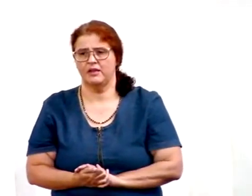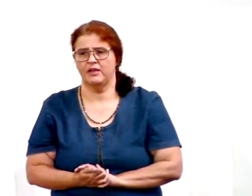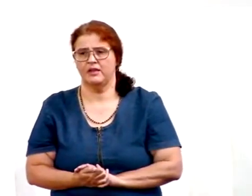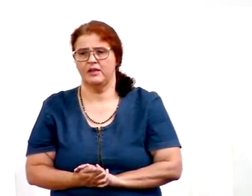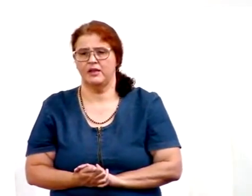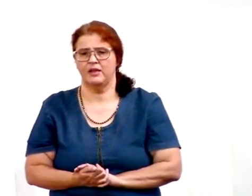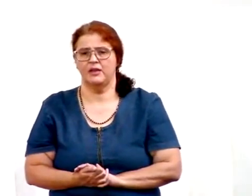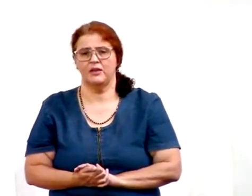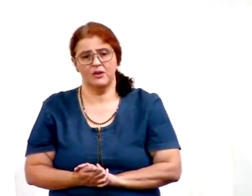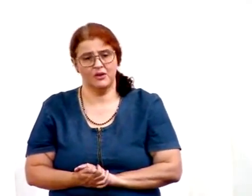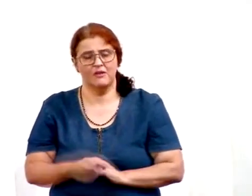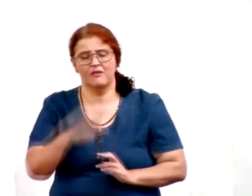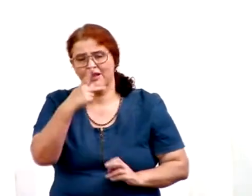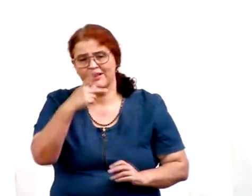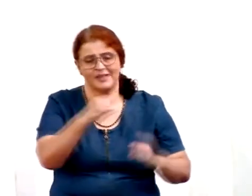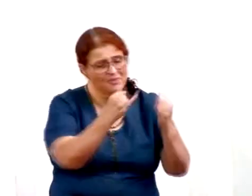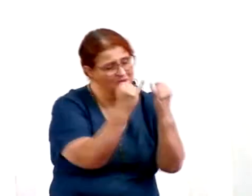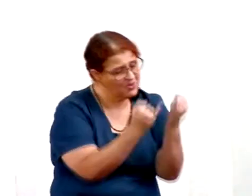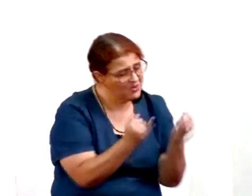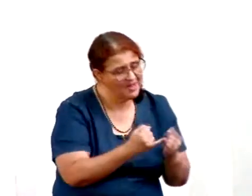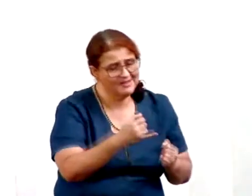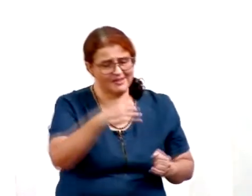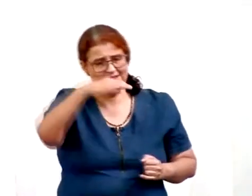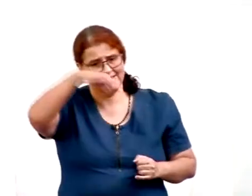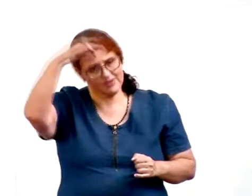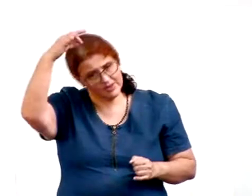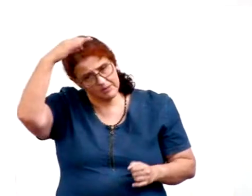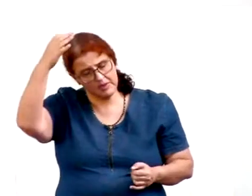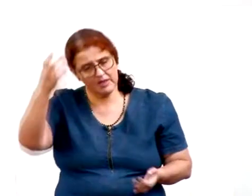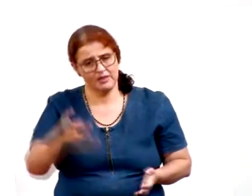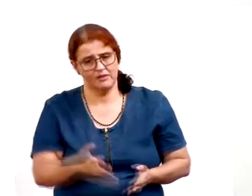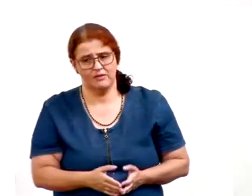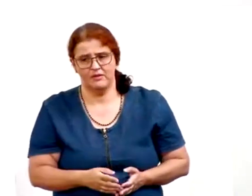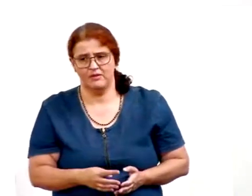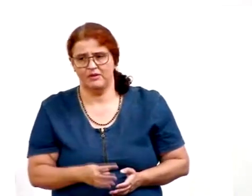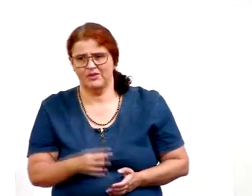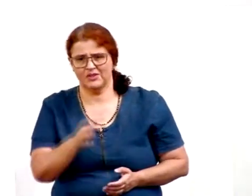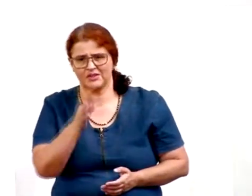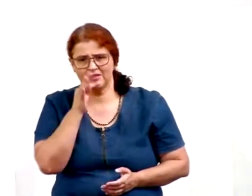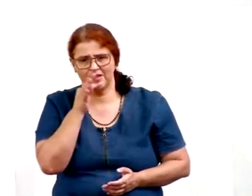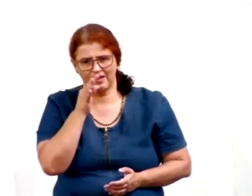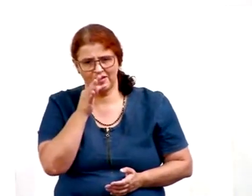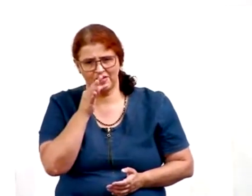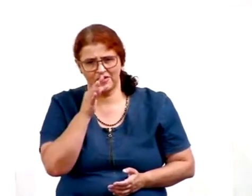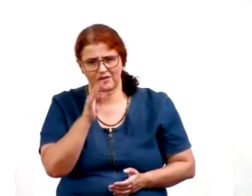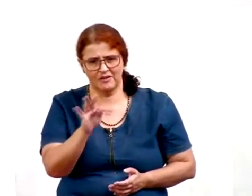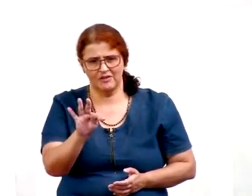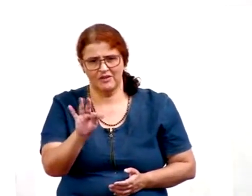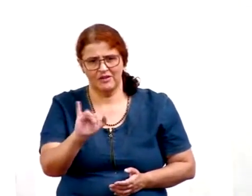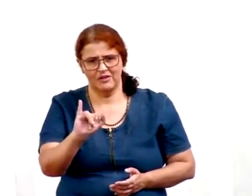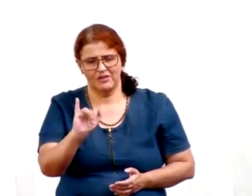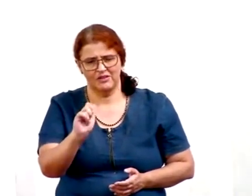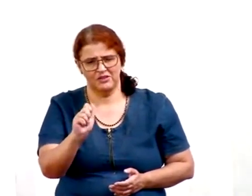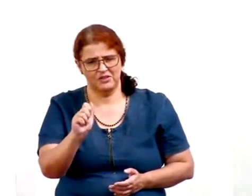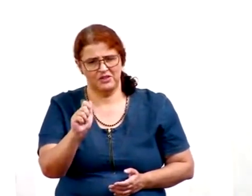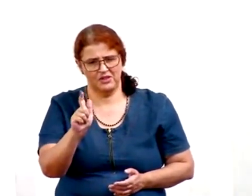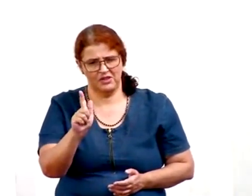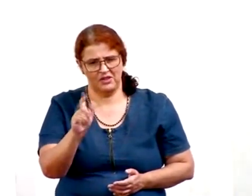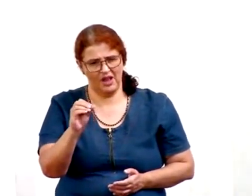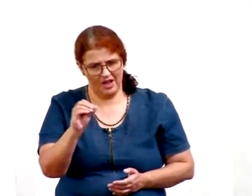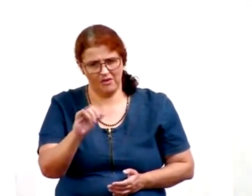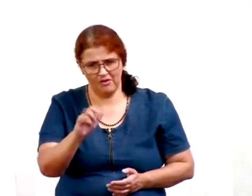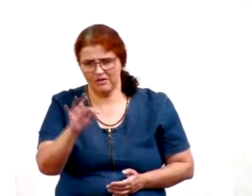idolatria espiritual. Na sua versão, no capítulo 4, no versículo 4 ou 5, se não me